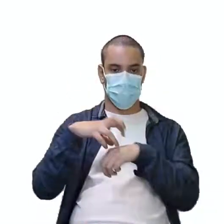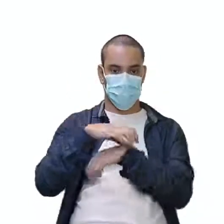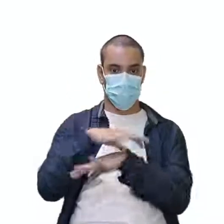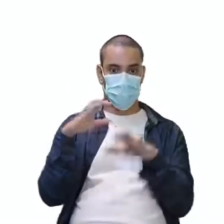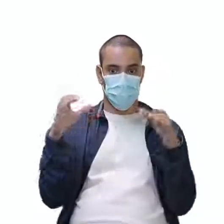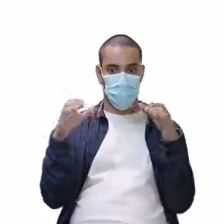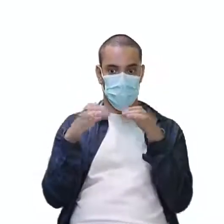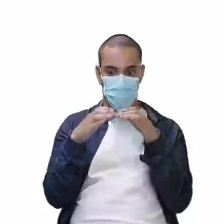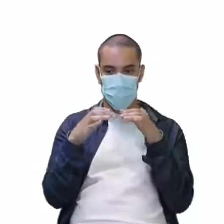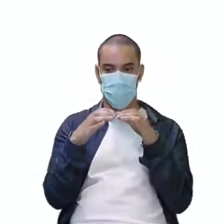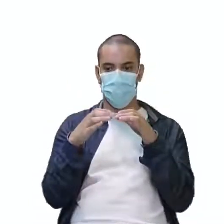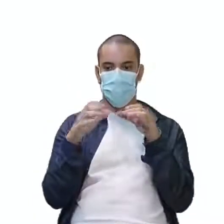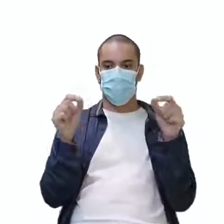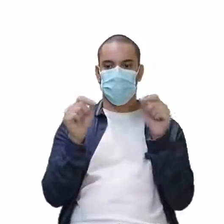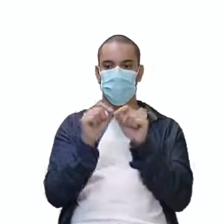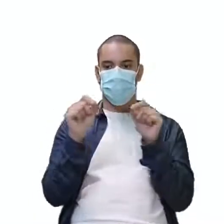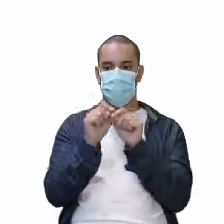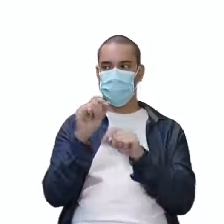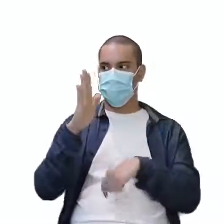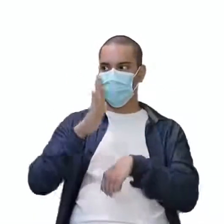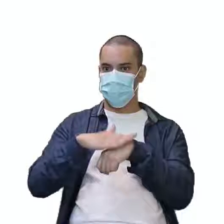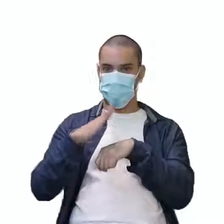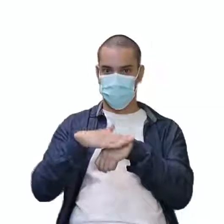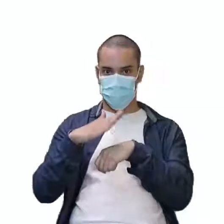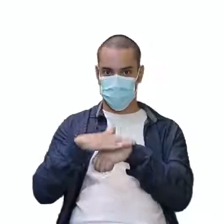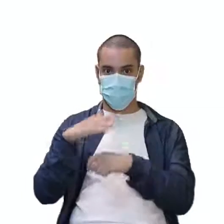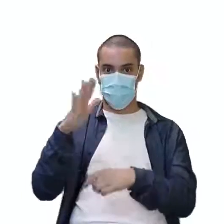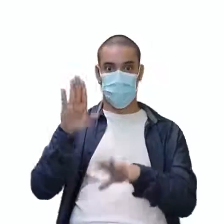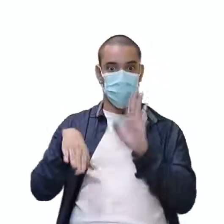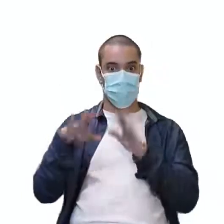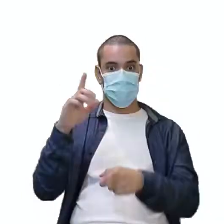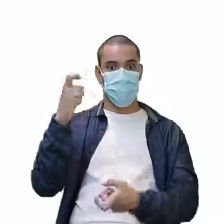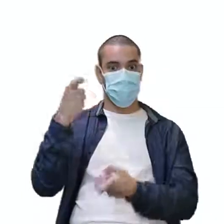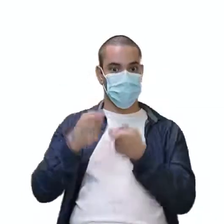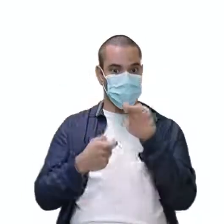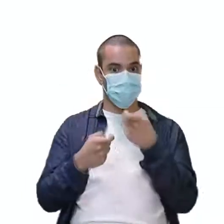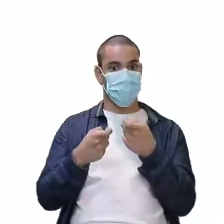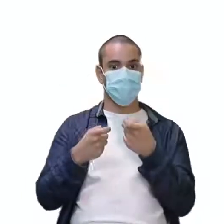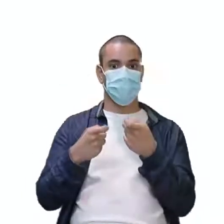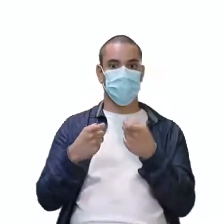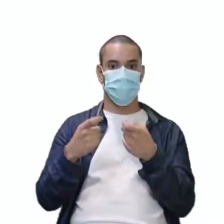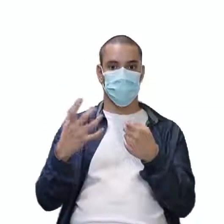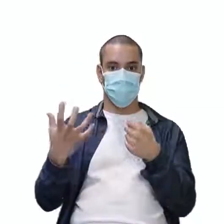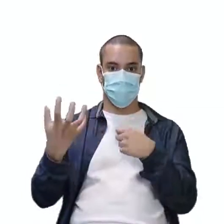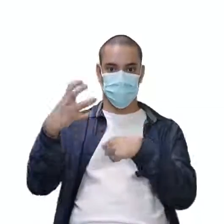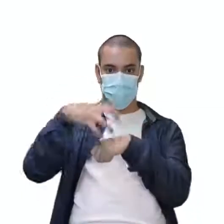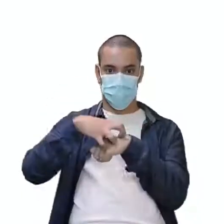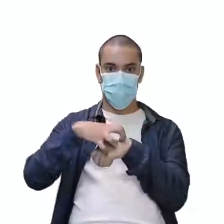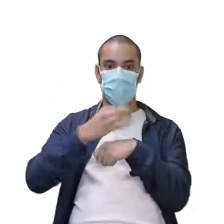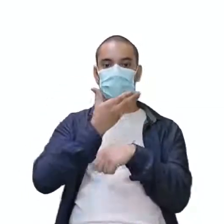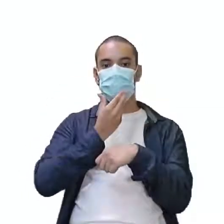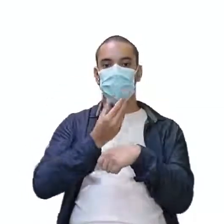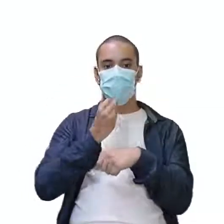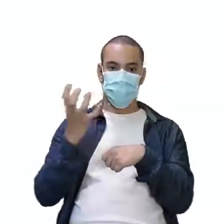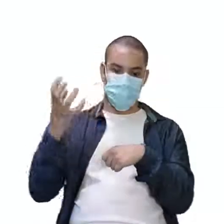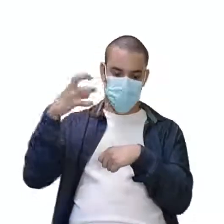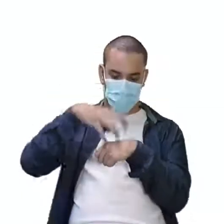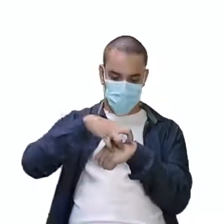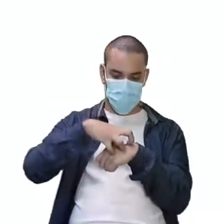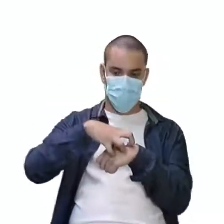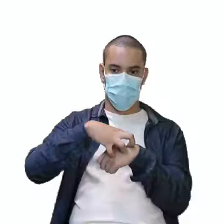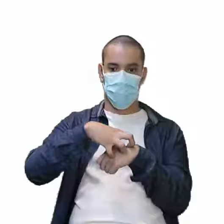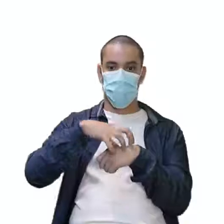tá? Predando, no ato do acasalamento, predando os seus parceiros, os machos,